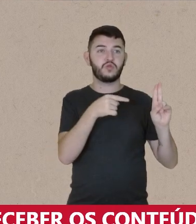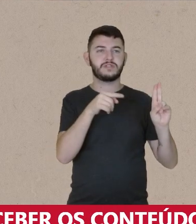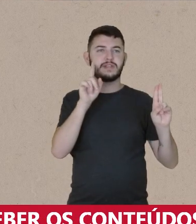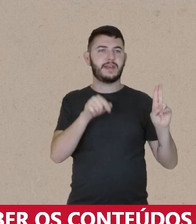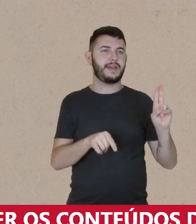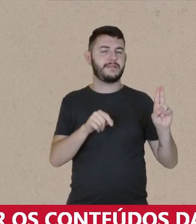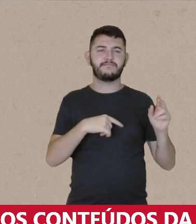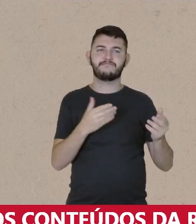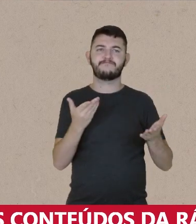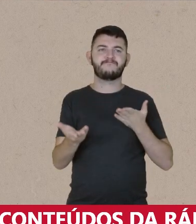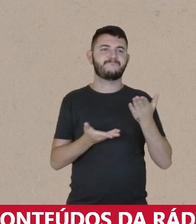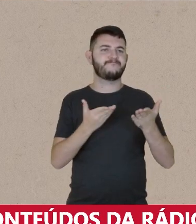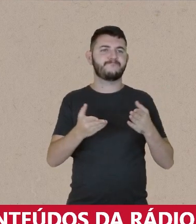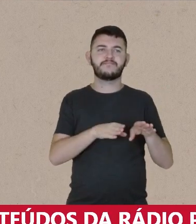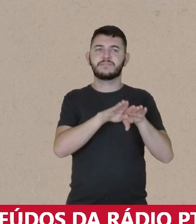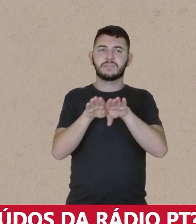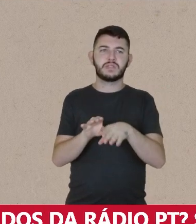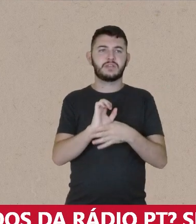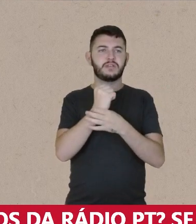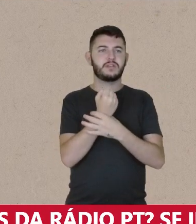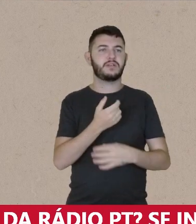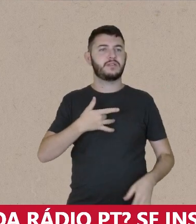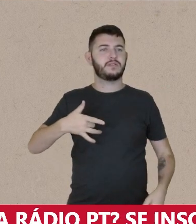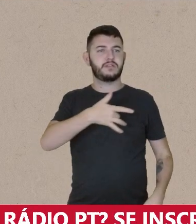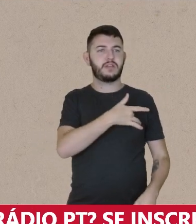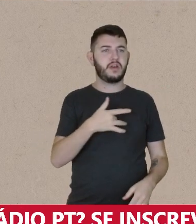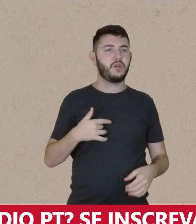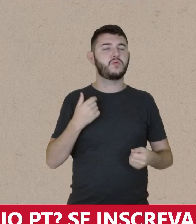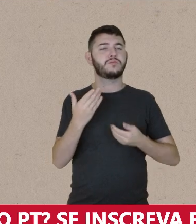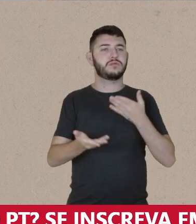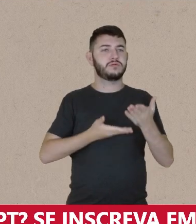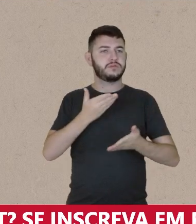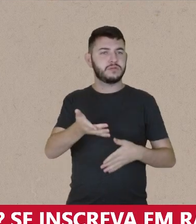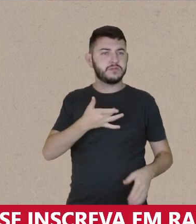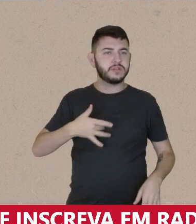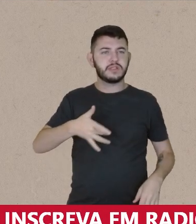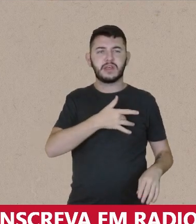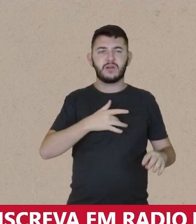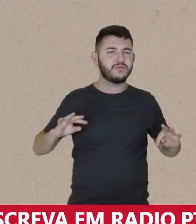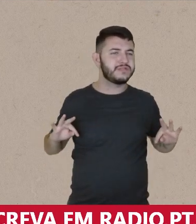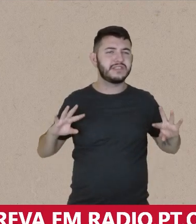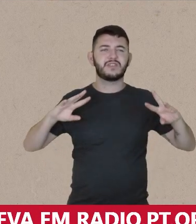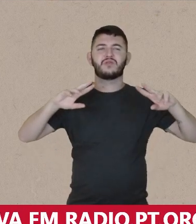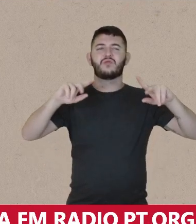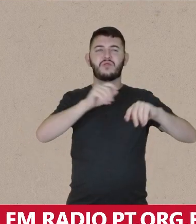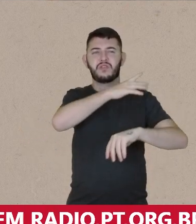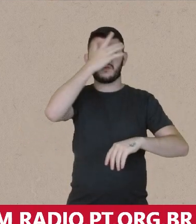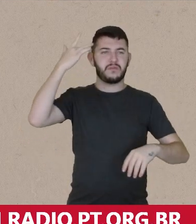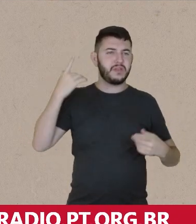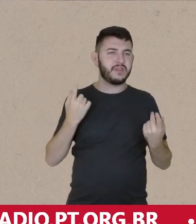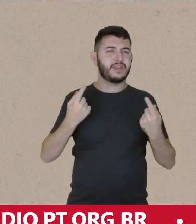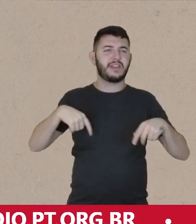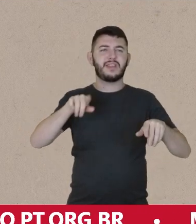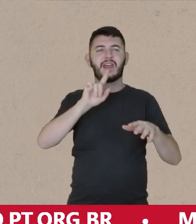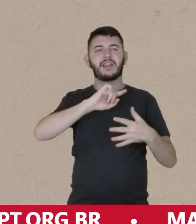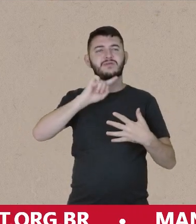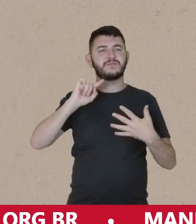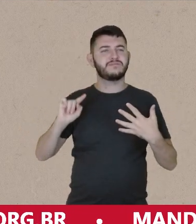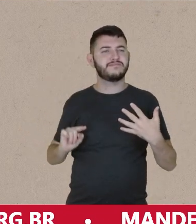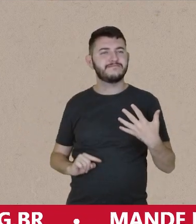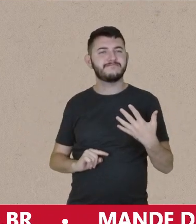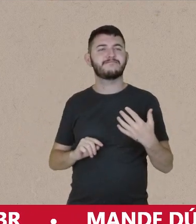universal, né? É um SUS que deve garantir saúde e atenção à saúde a todos e todas em todas as necessidades,